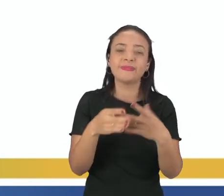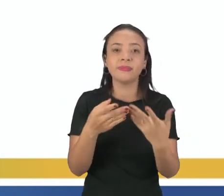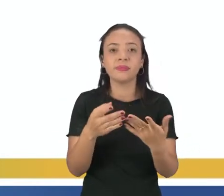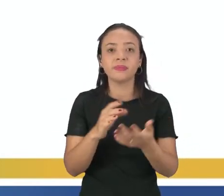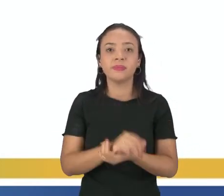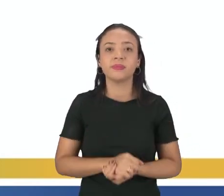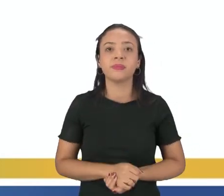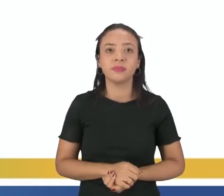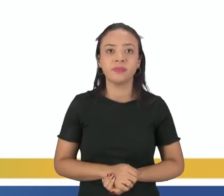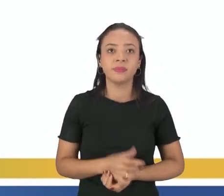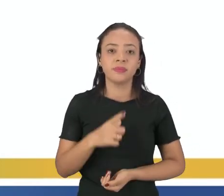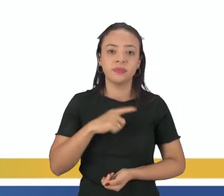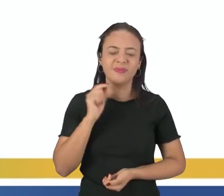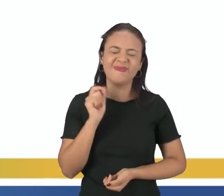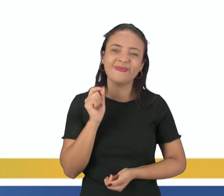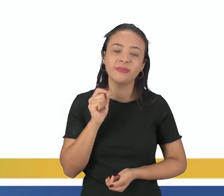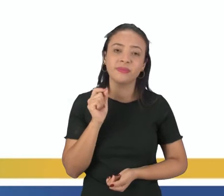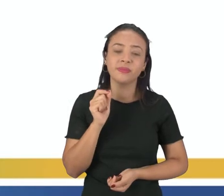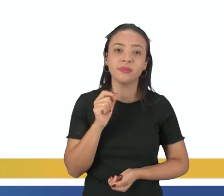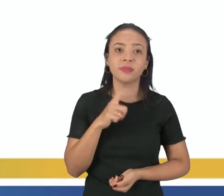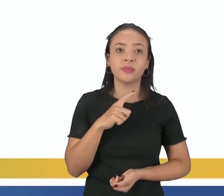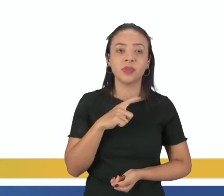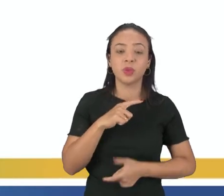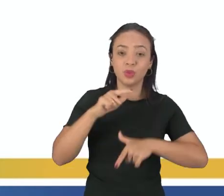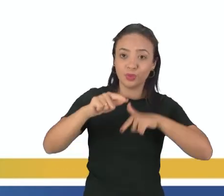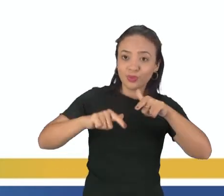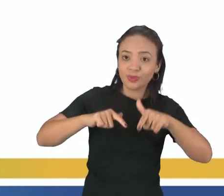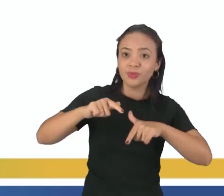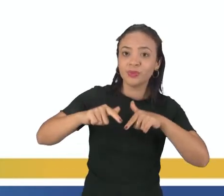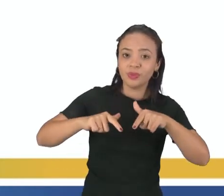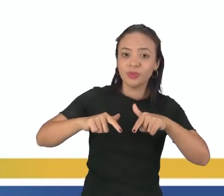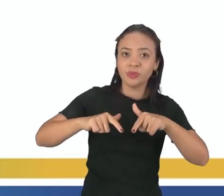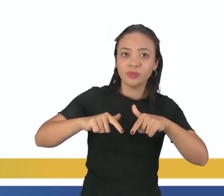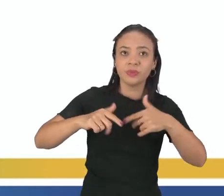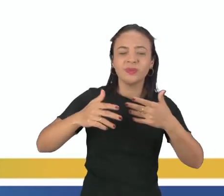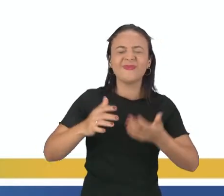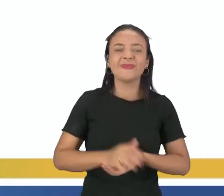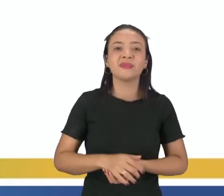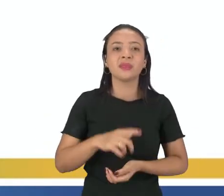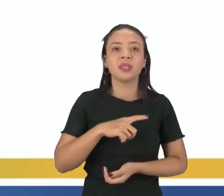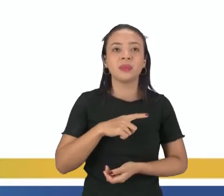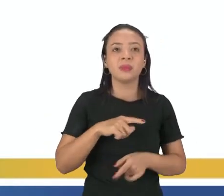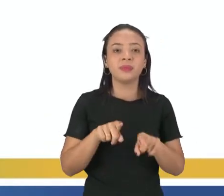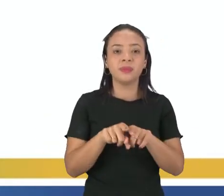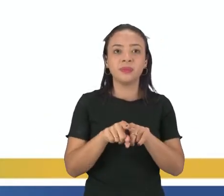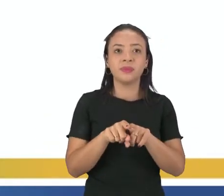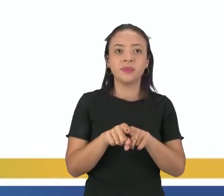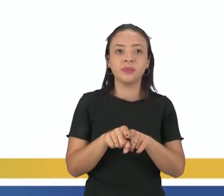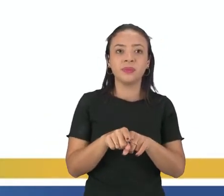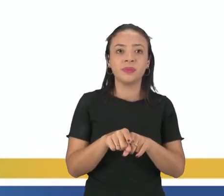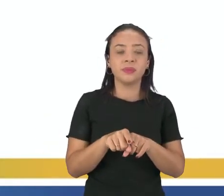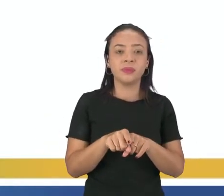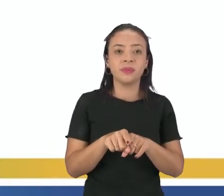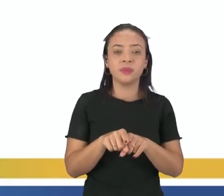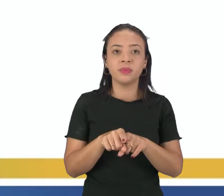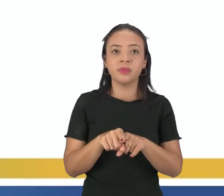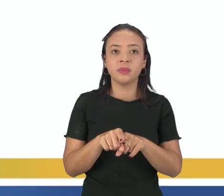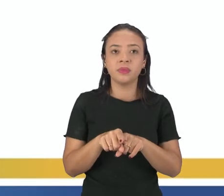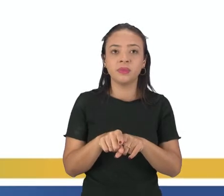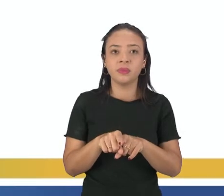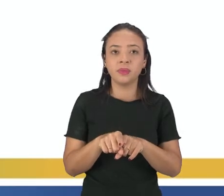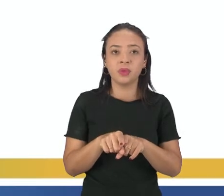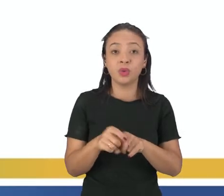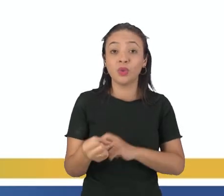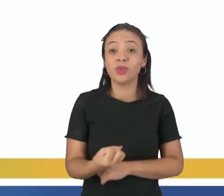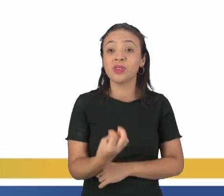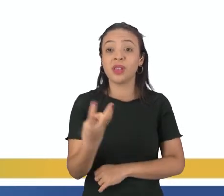Ali do lado do meu gráfico está os empregos e na parte de baixo, ali na horizontal, está o número